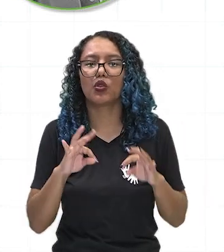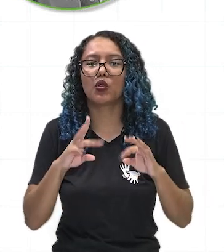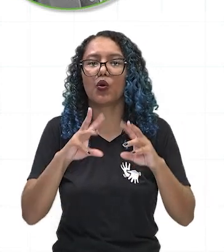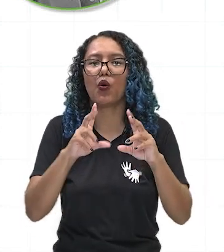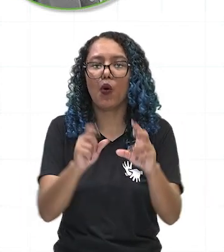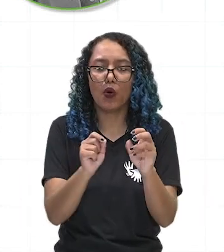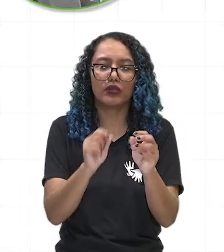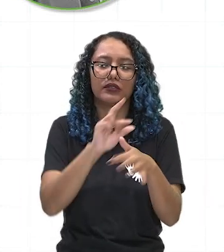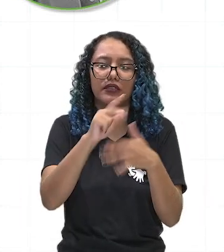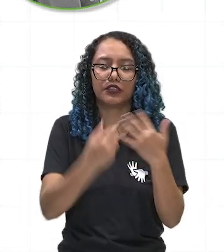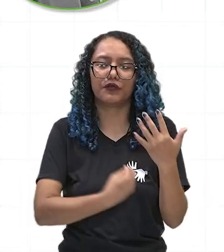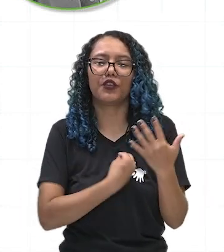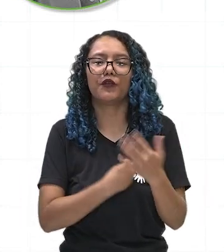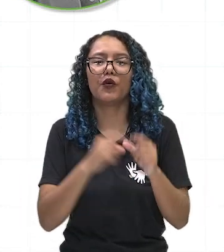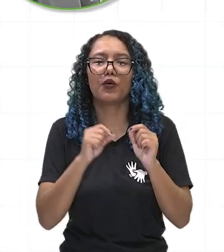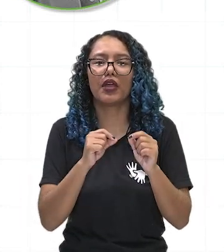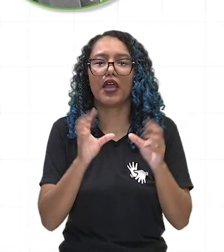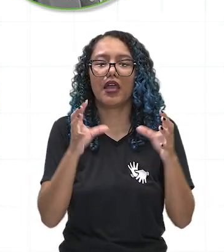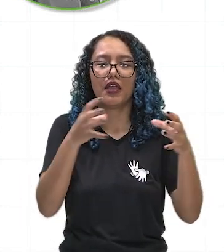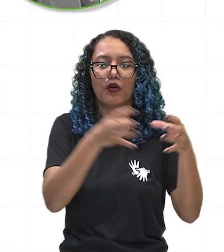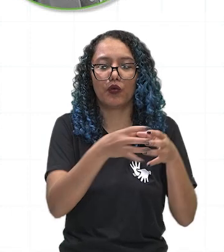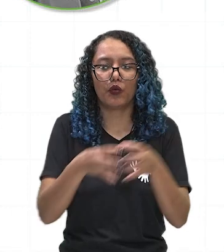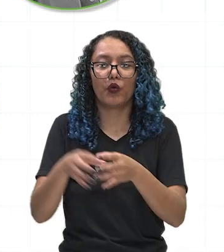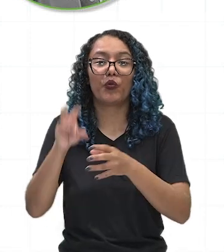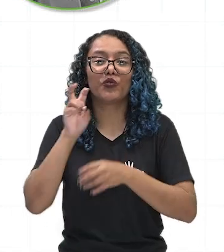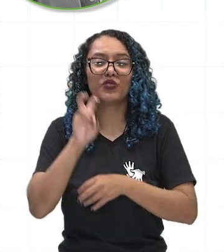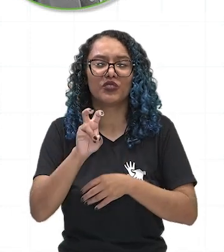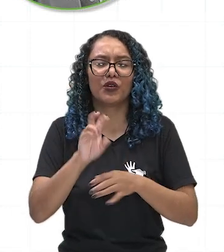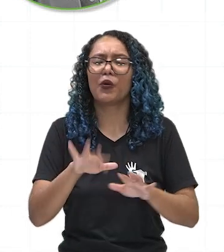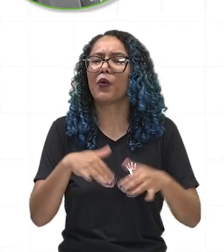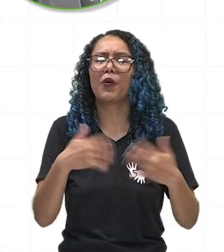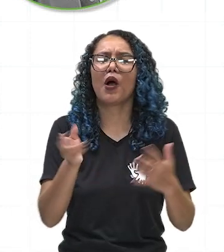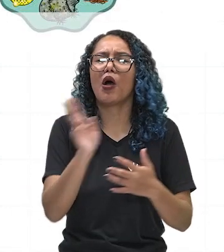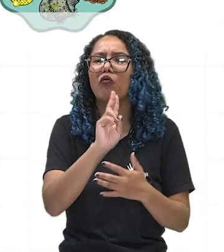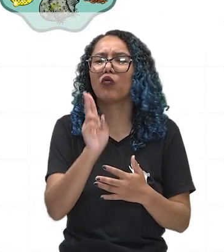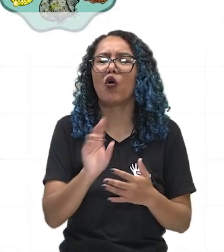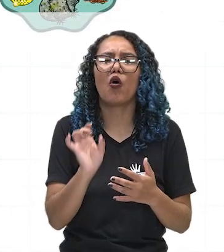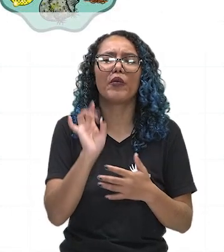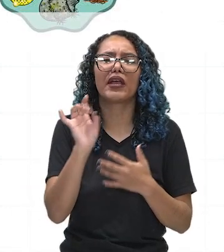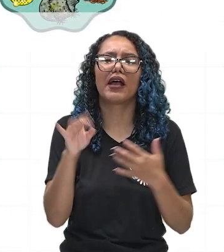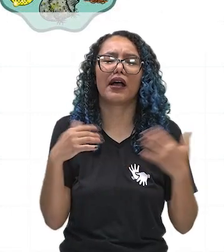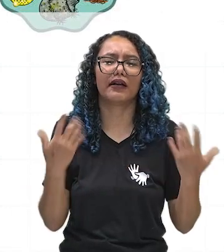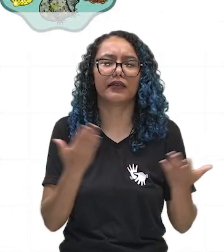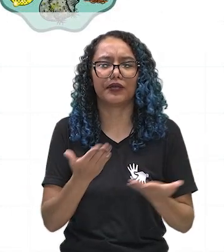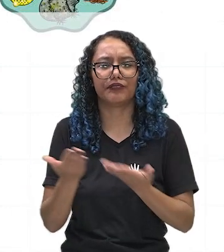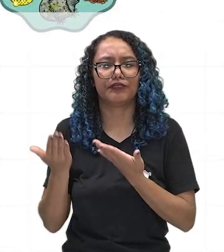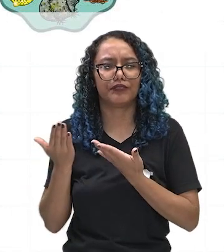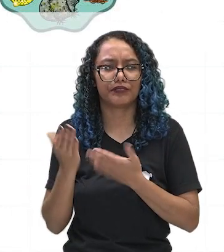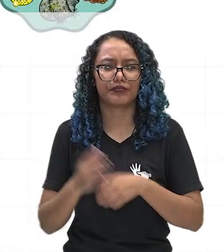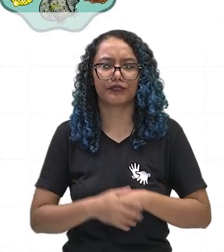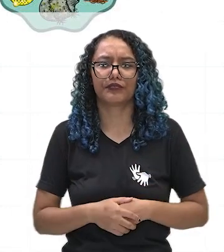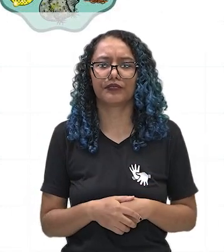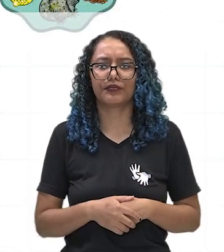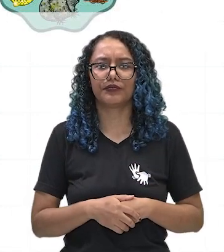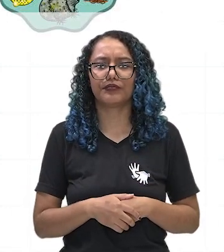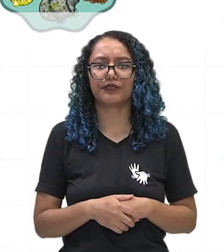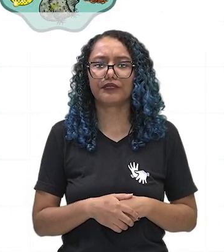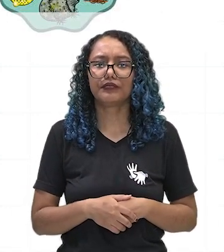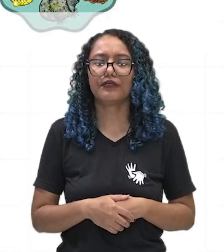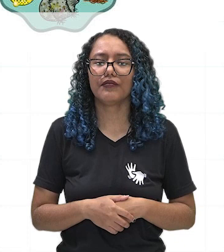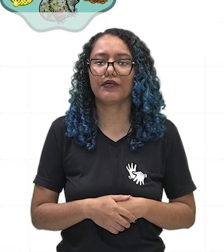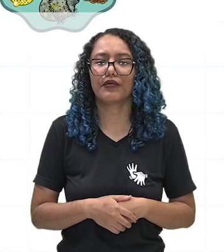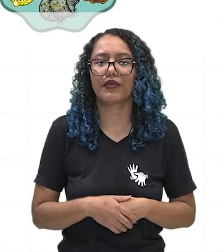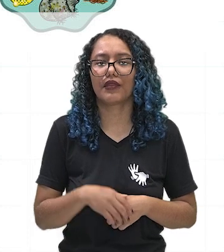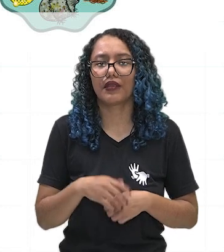em 5 reinos, certo? E quais foram esses 5 reinos? A gente observa aí, ó, nesse sistema que ele